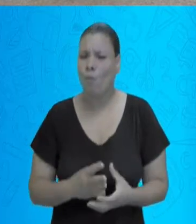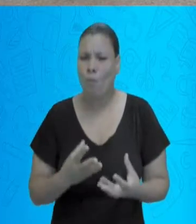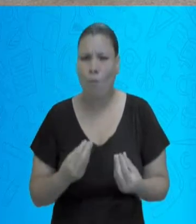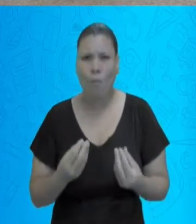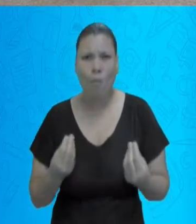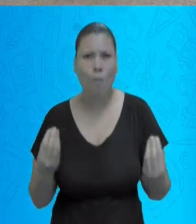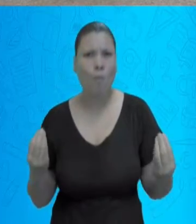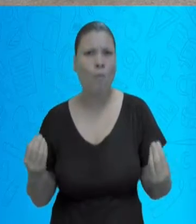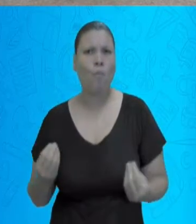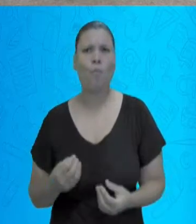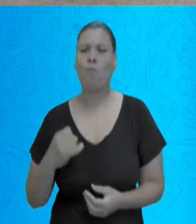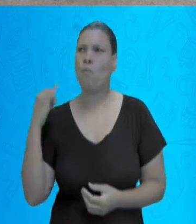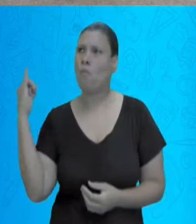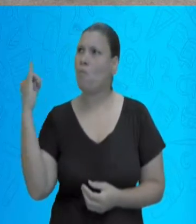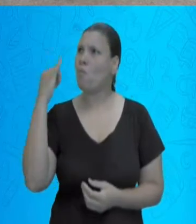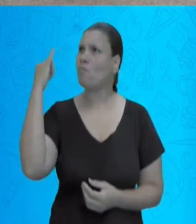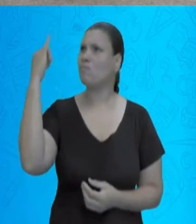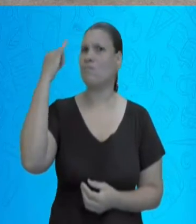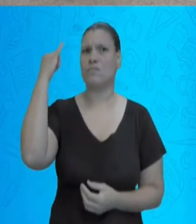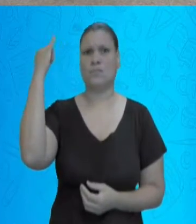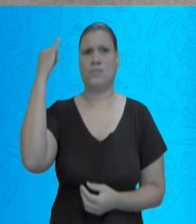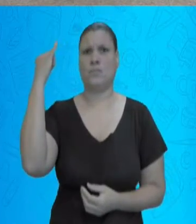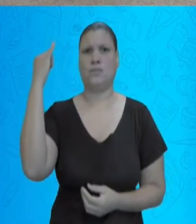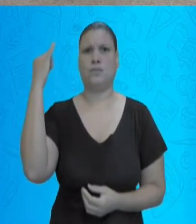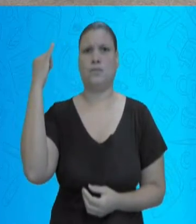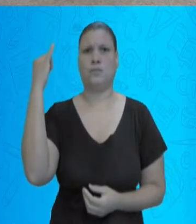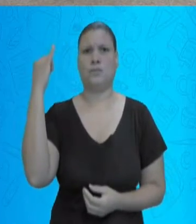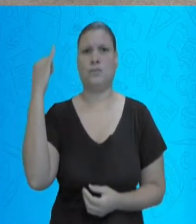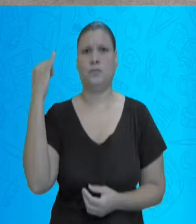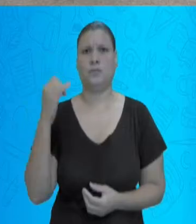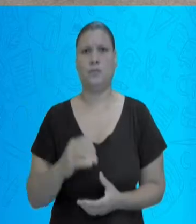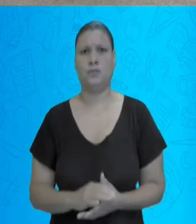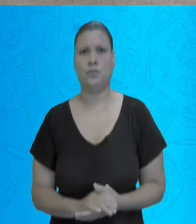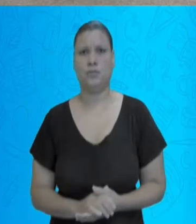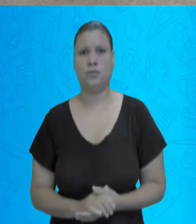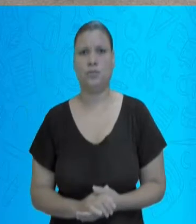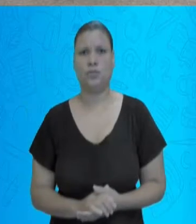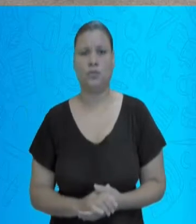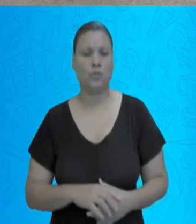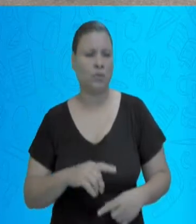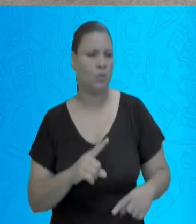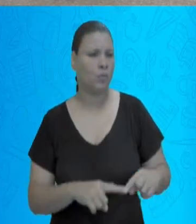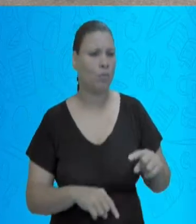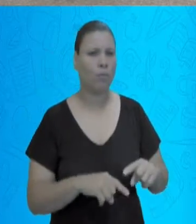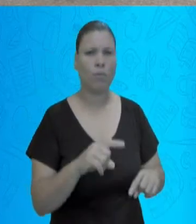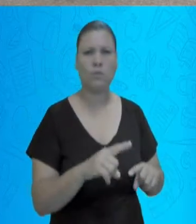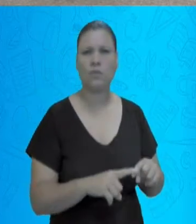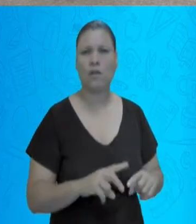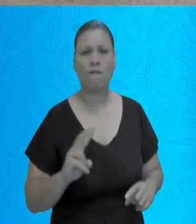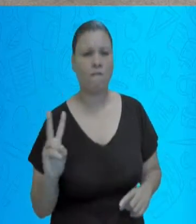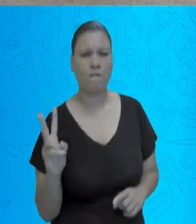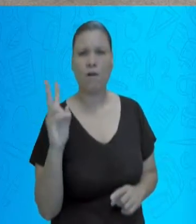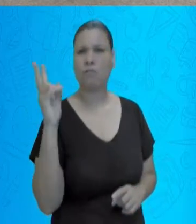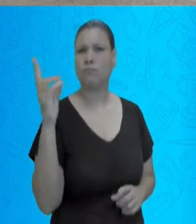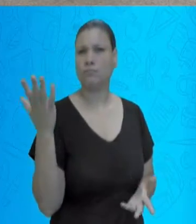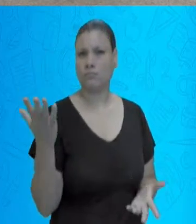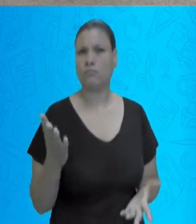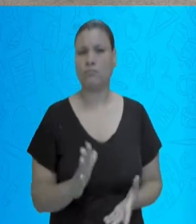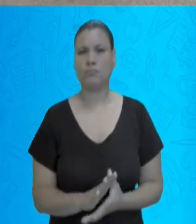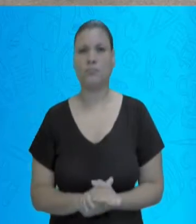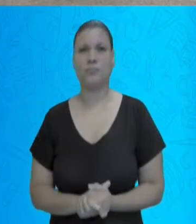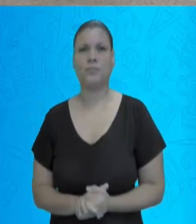muitas coleções importantes, muito rica em objetos. E aí,